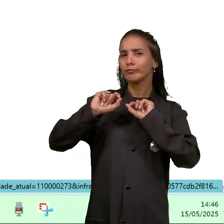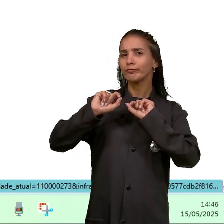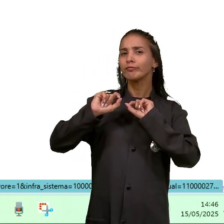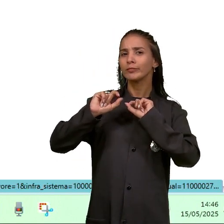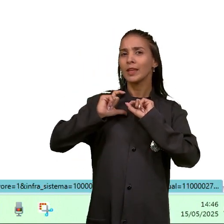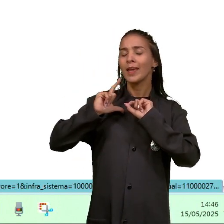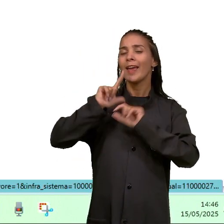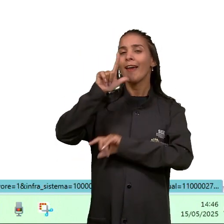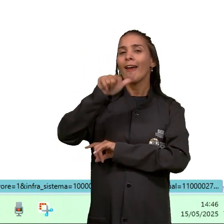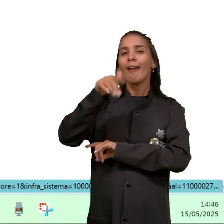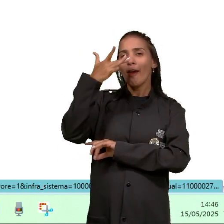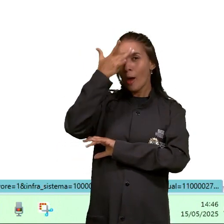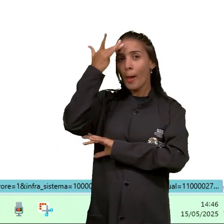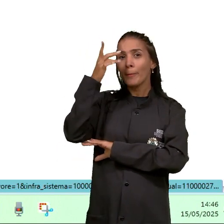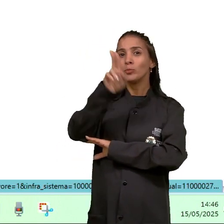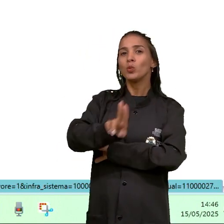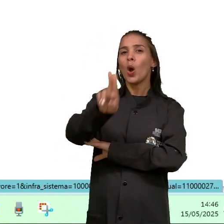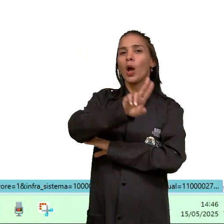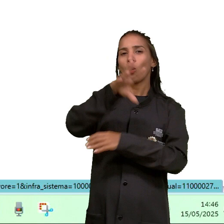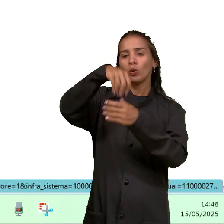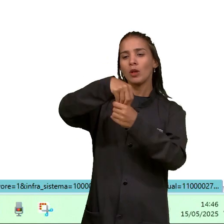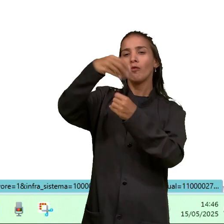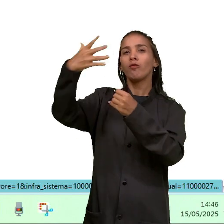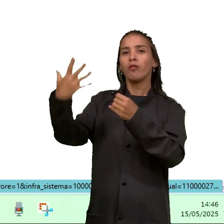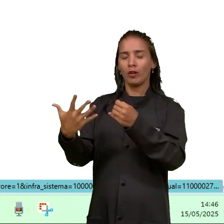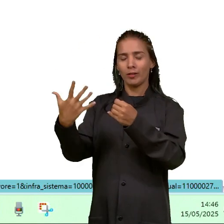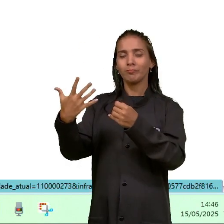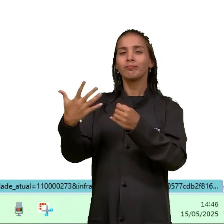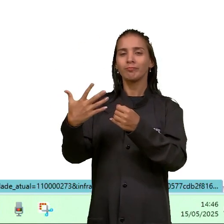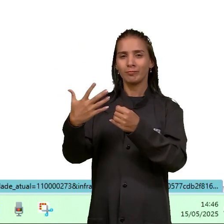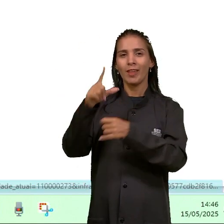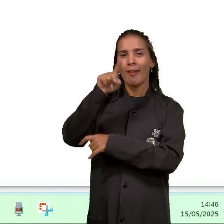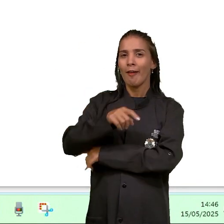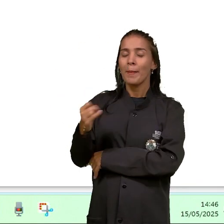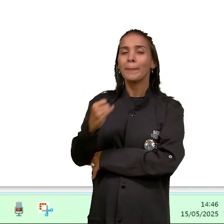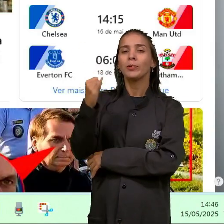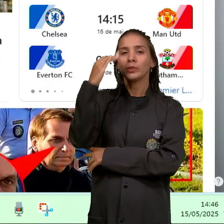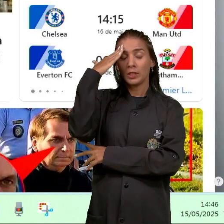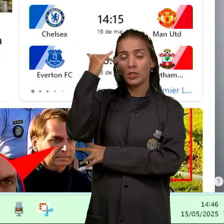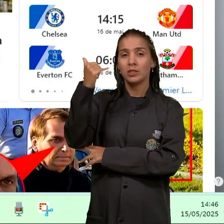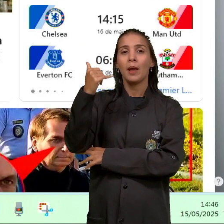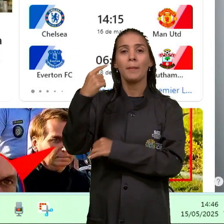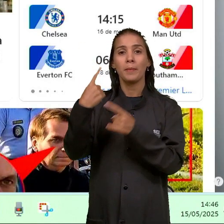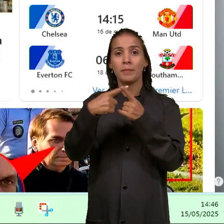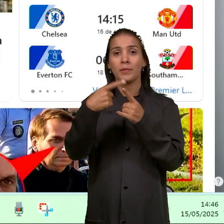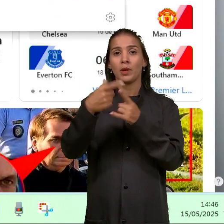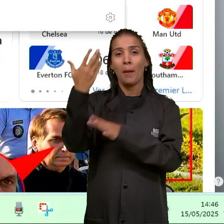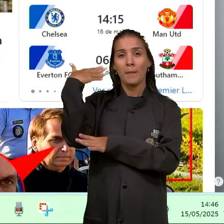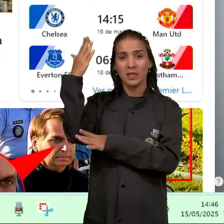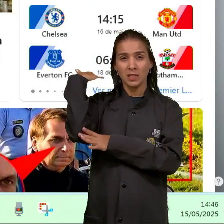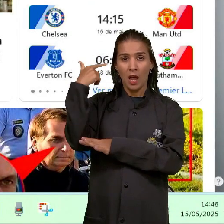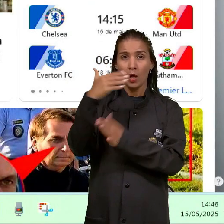usuário externo, né? Quando eu iniciei o curso lá no primeiro dia, eu mostrei para vocês aqui nessa página